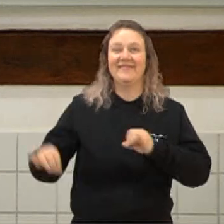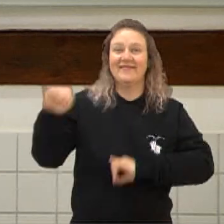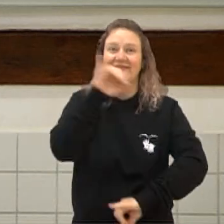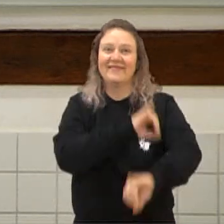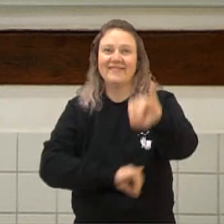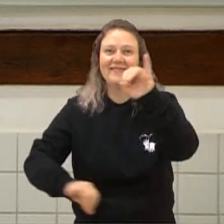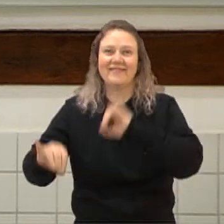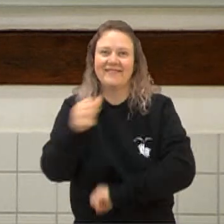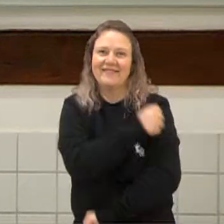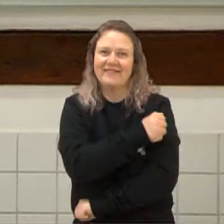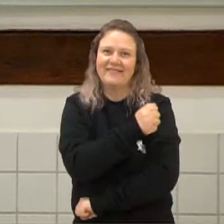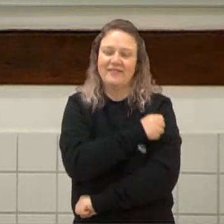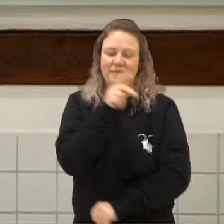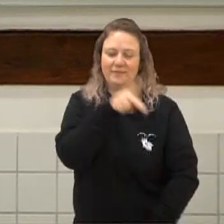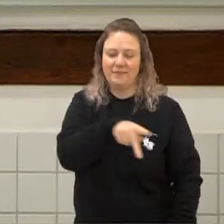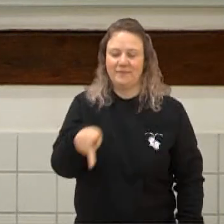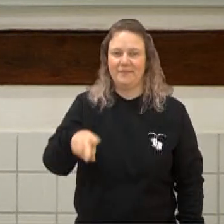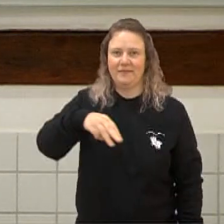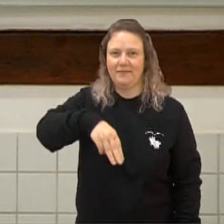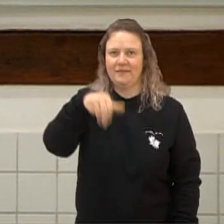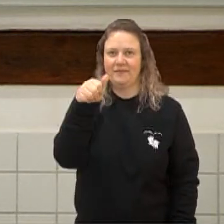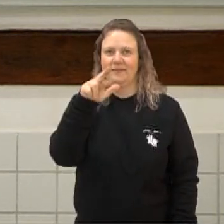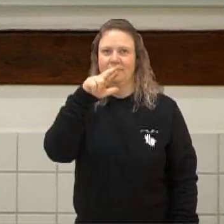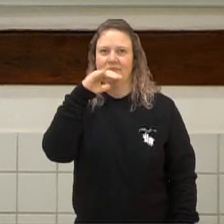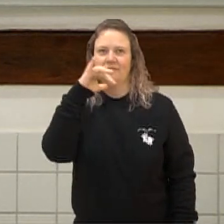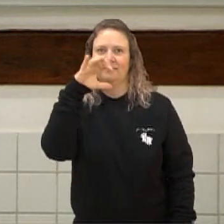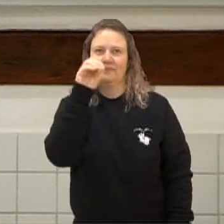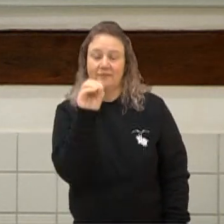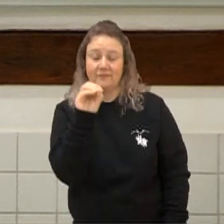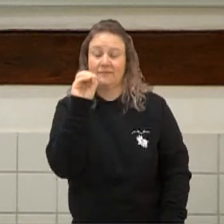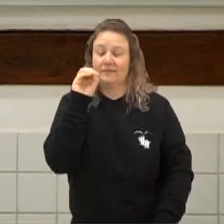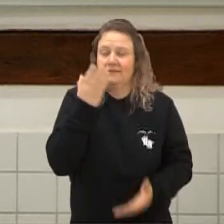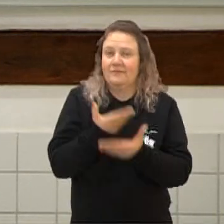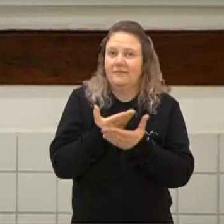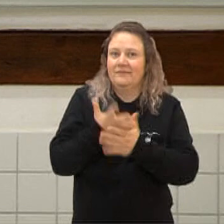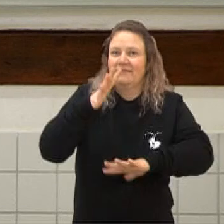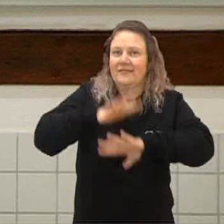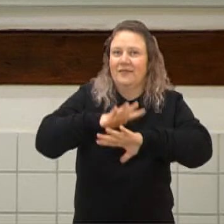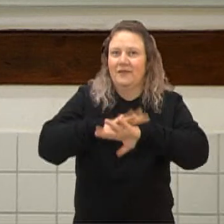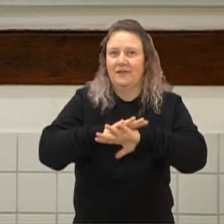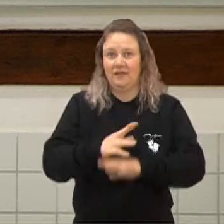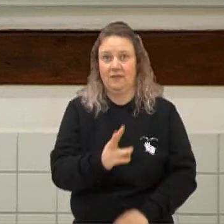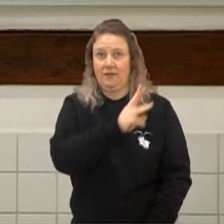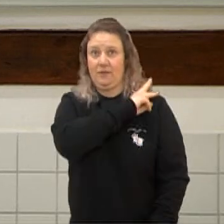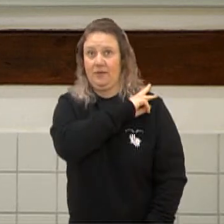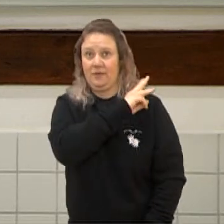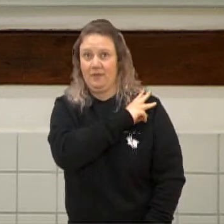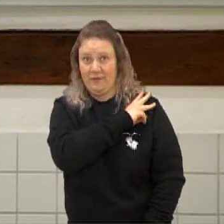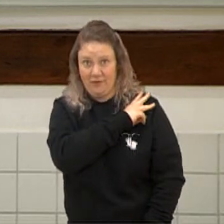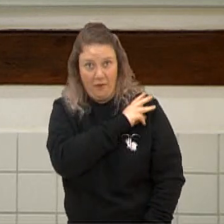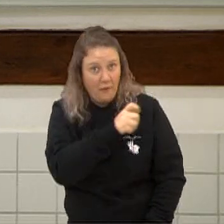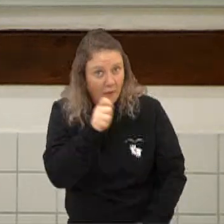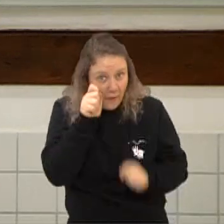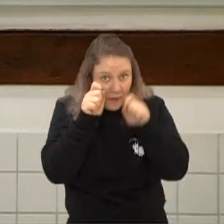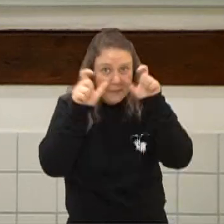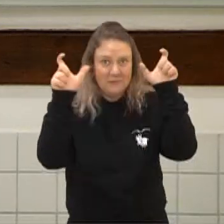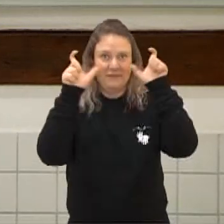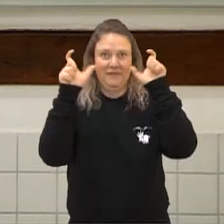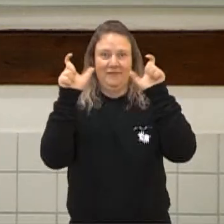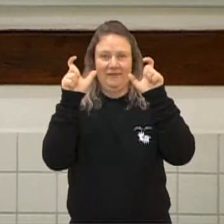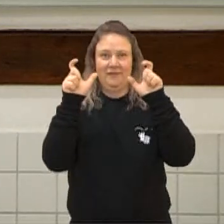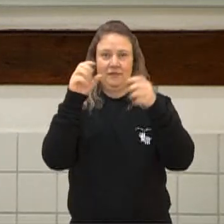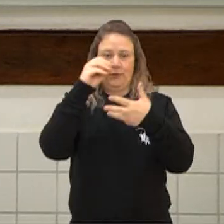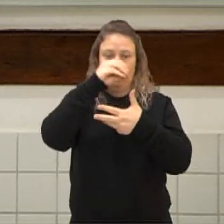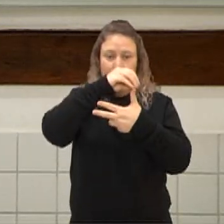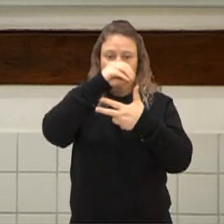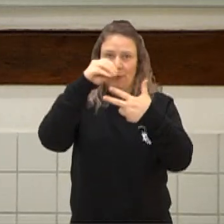Olá, turma. Professor Márcio aqui com vocês, com mais uma aula de matemática. Terceiro ano, estou de olho em vocês. Enem logo aí na